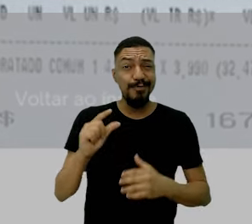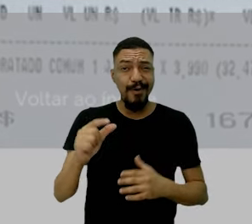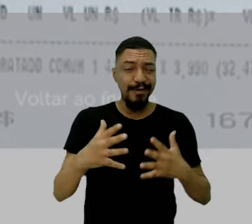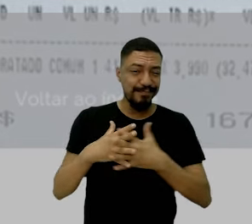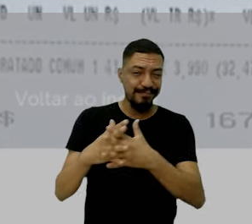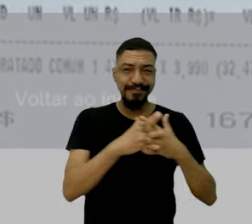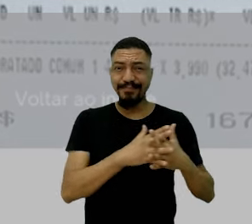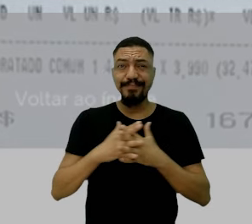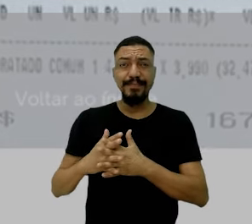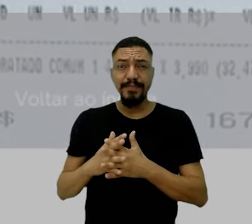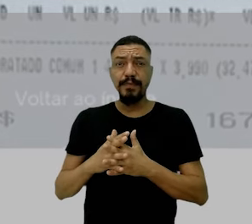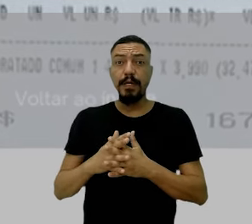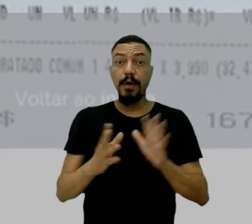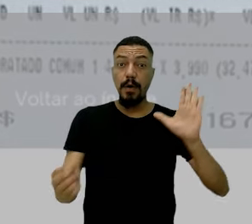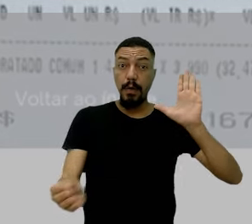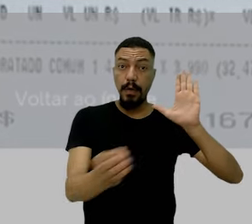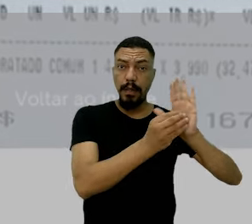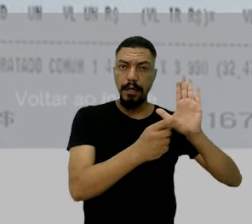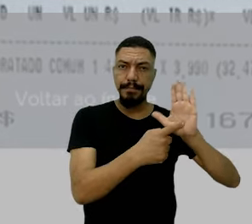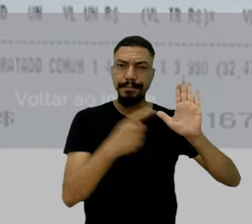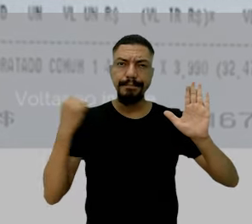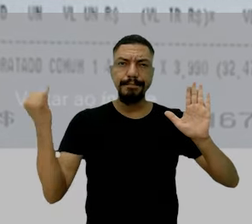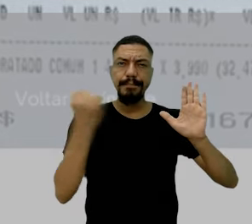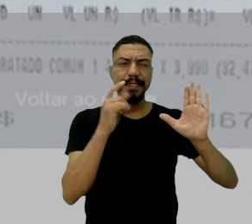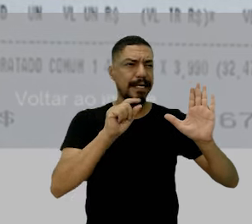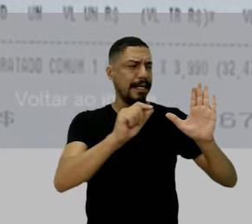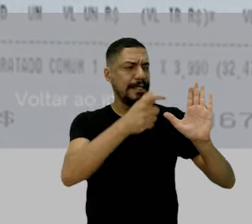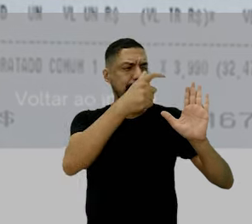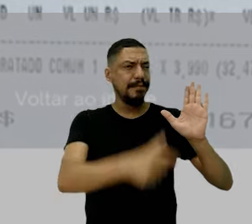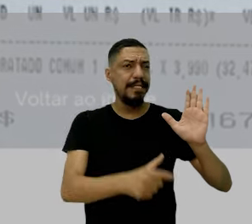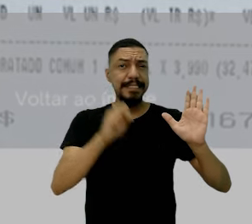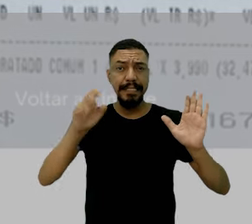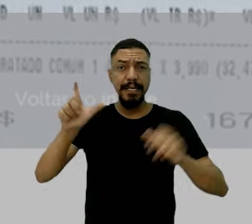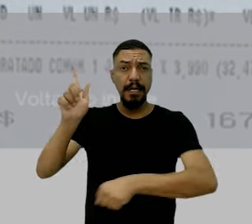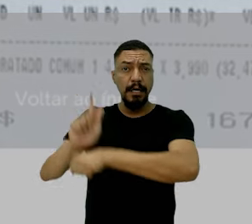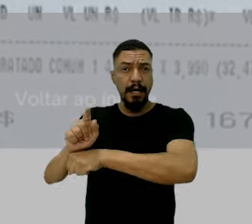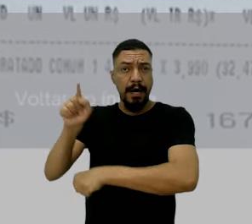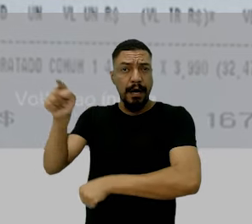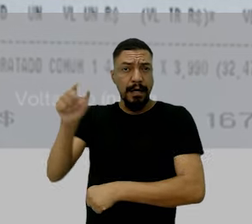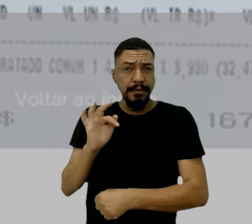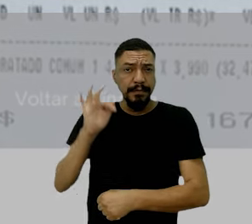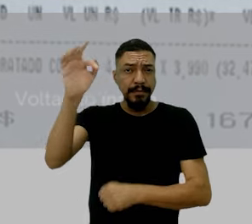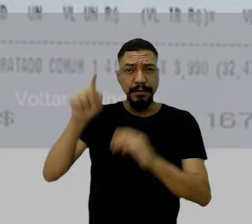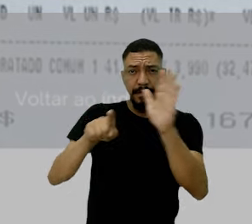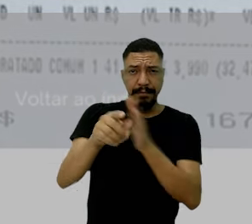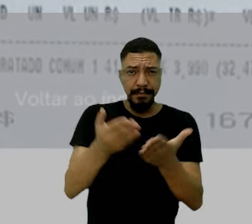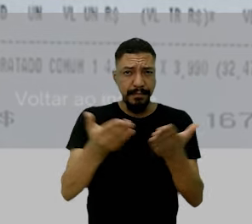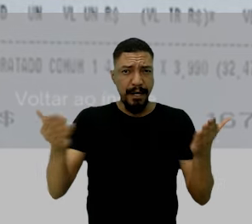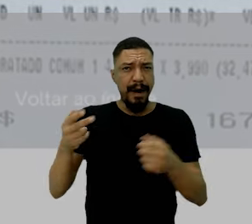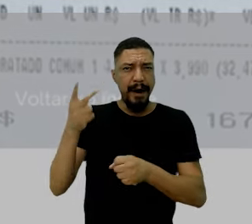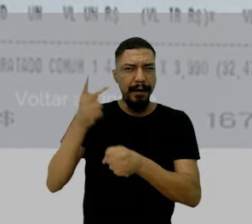dá uma bagunçadinha ali no meio. Coloquem ali o que é, porque também, se um gestor ou gestora lá na